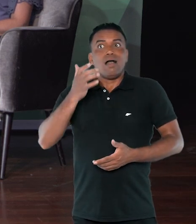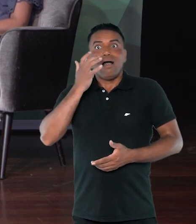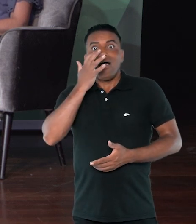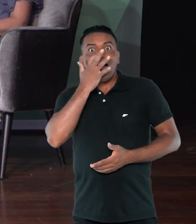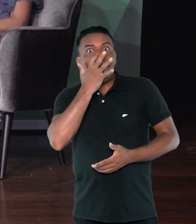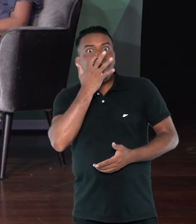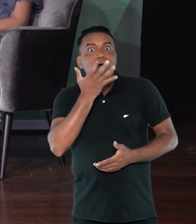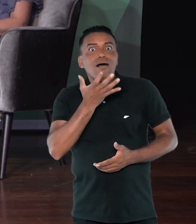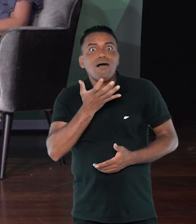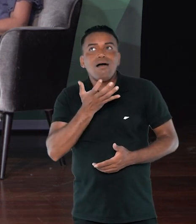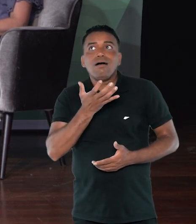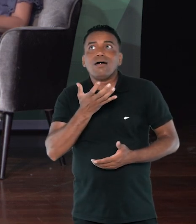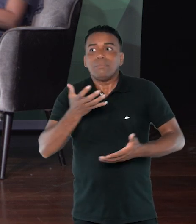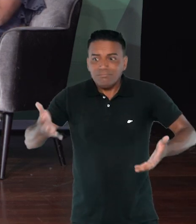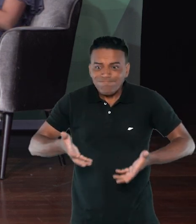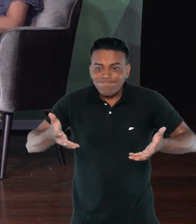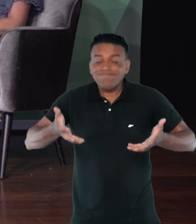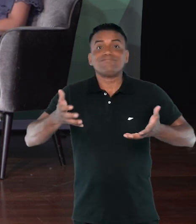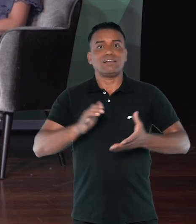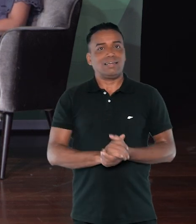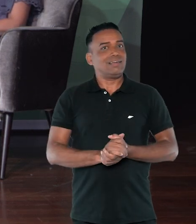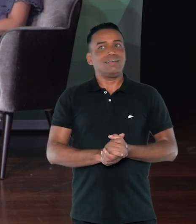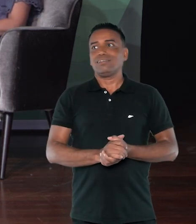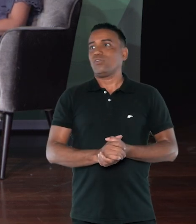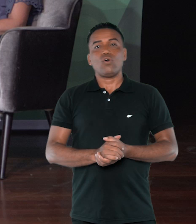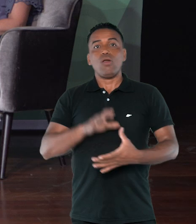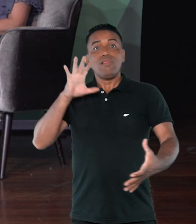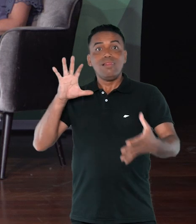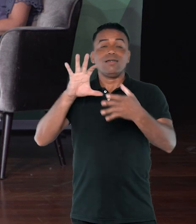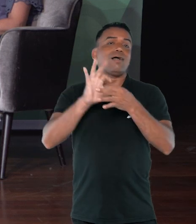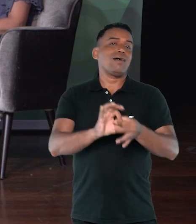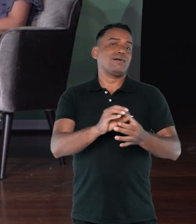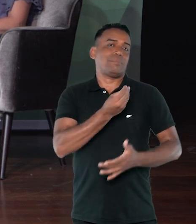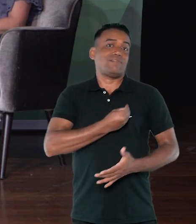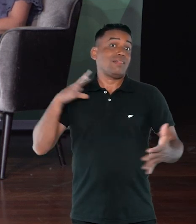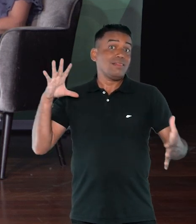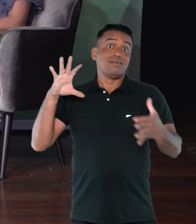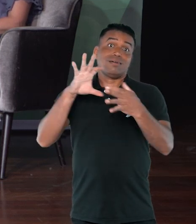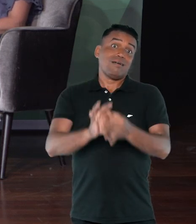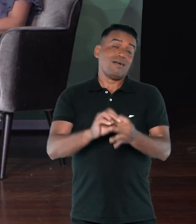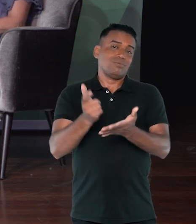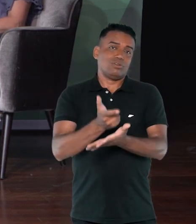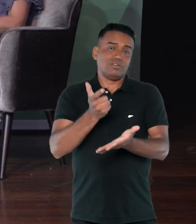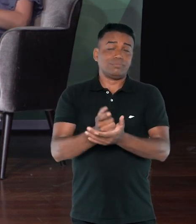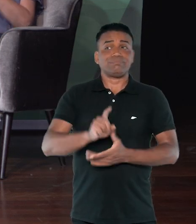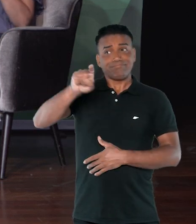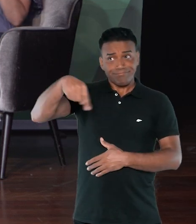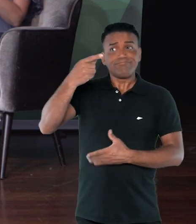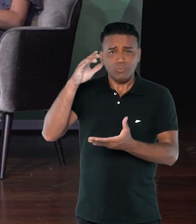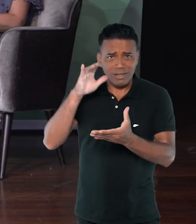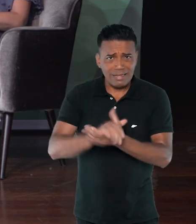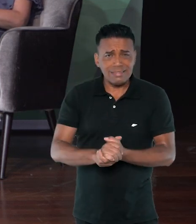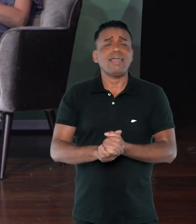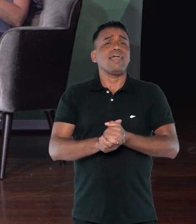Então, foi uma travessia, assim, né, muito ligada aos livros. Depois que eu me casei e vieram